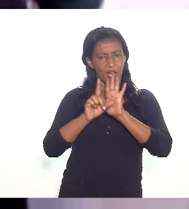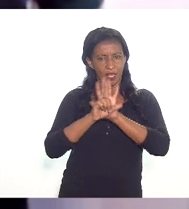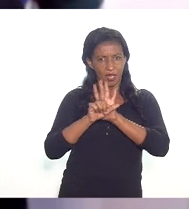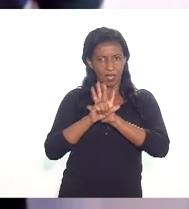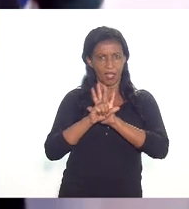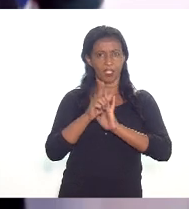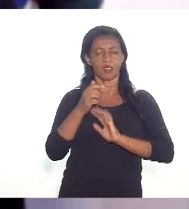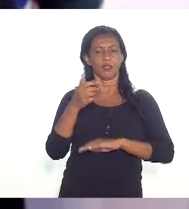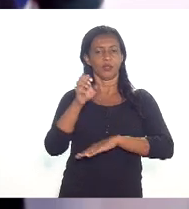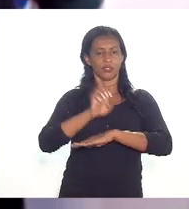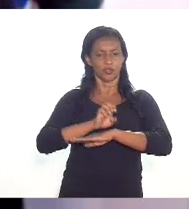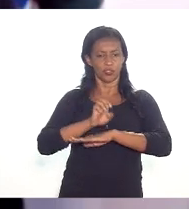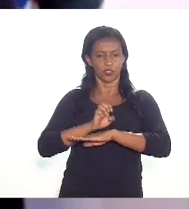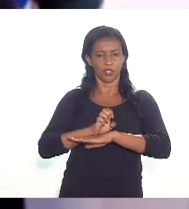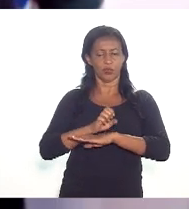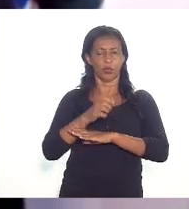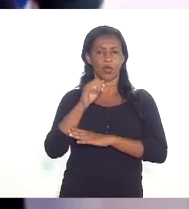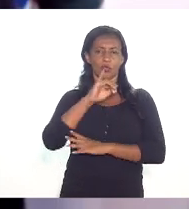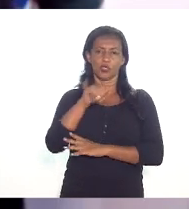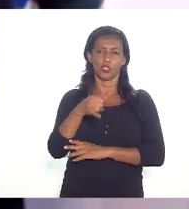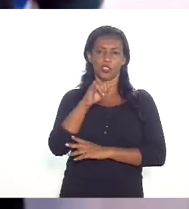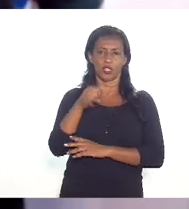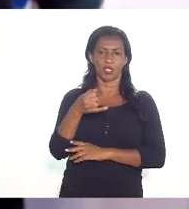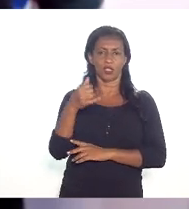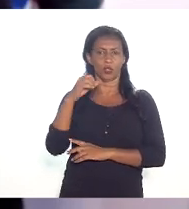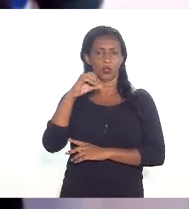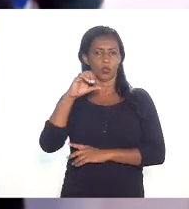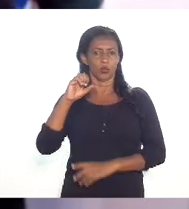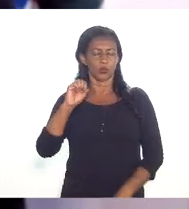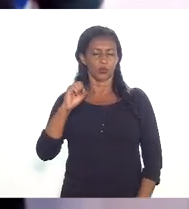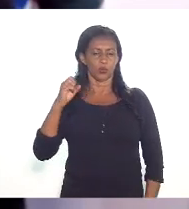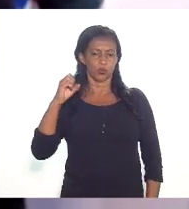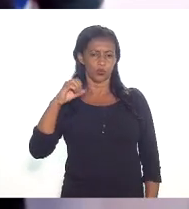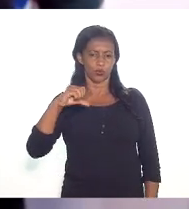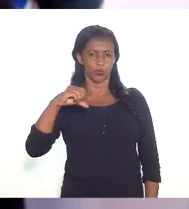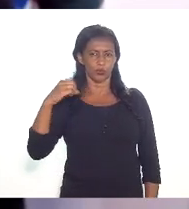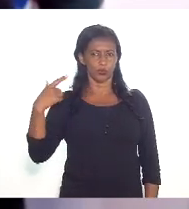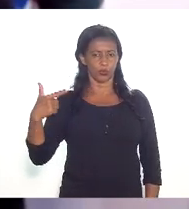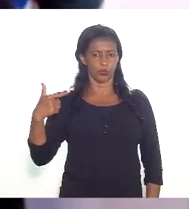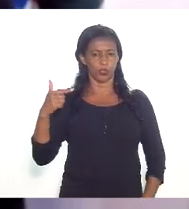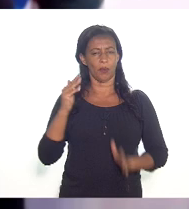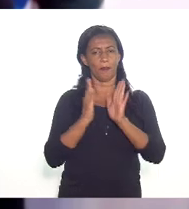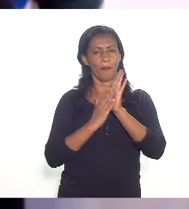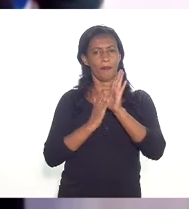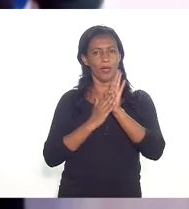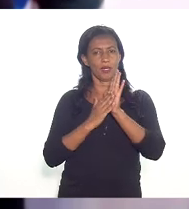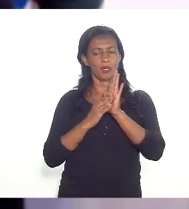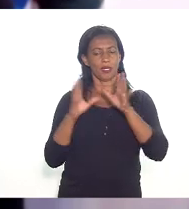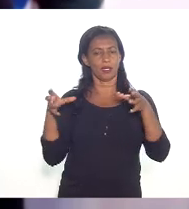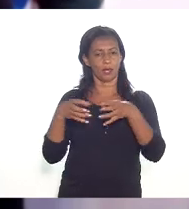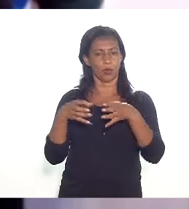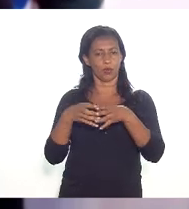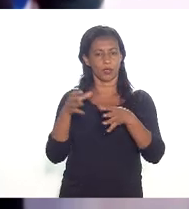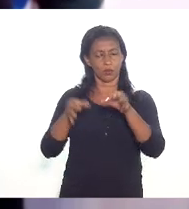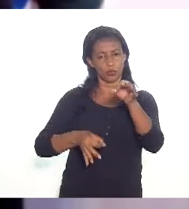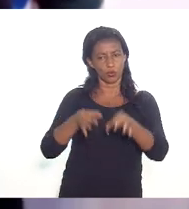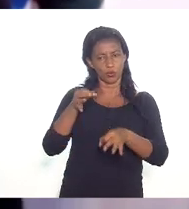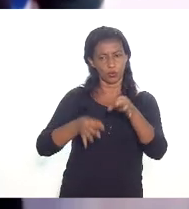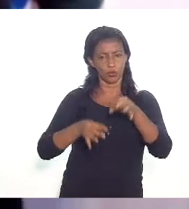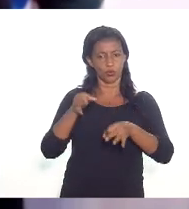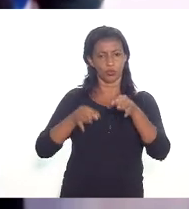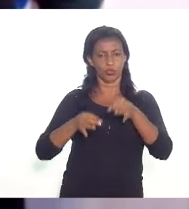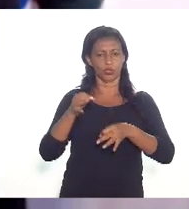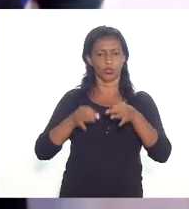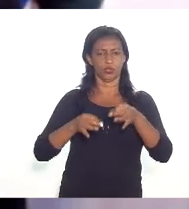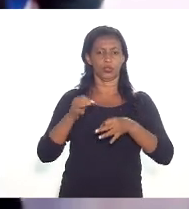1954, de 26 de janeiro de 92, e dá outras providências. Pareceres das comissões de Constituição e Justiça pela